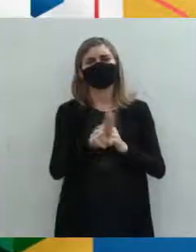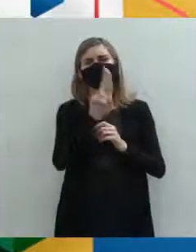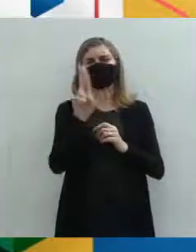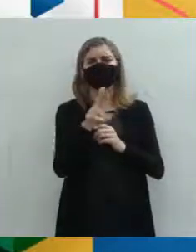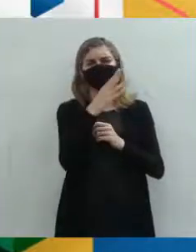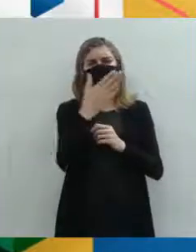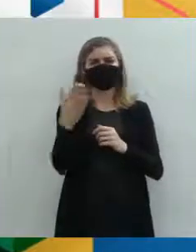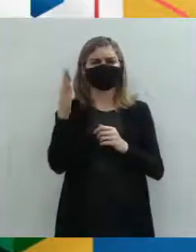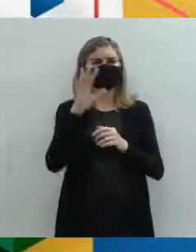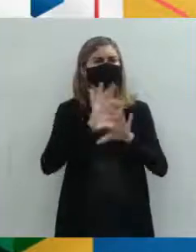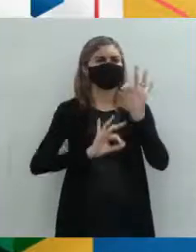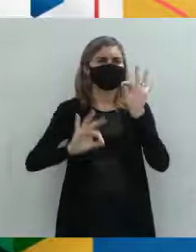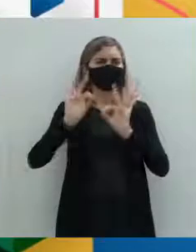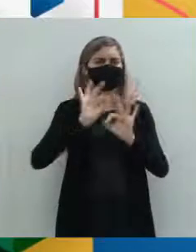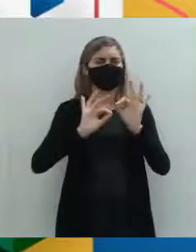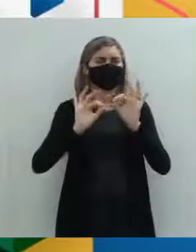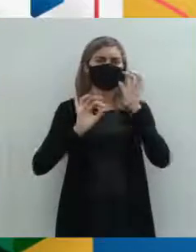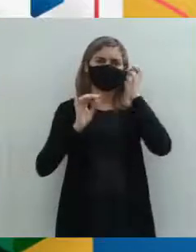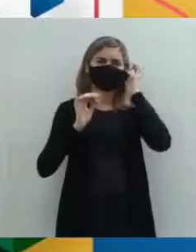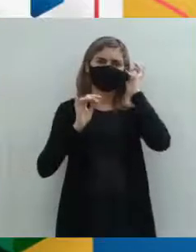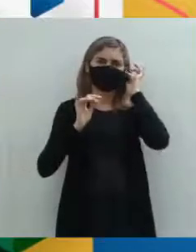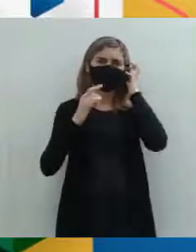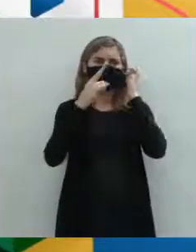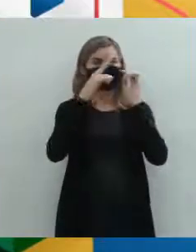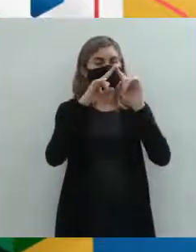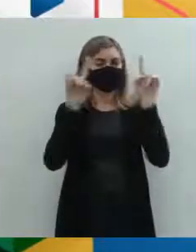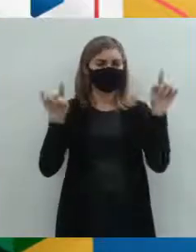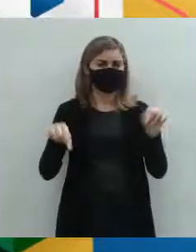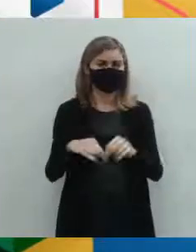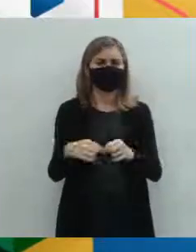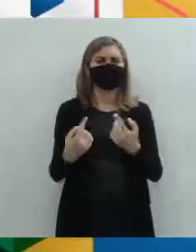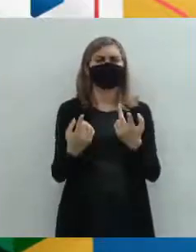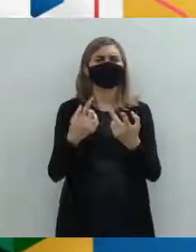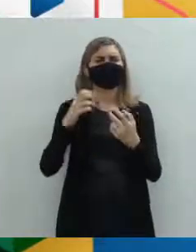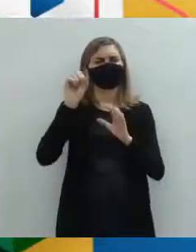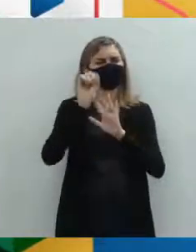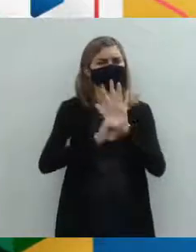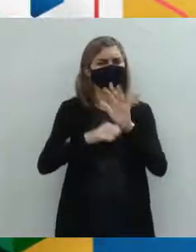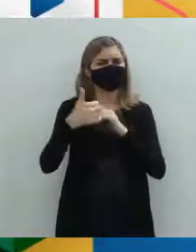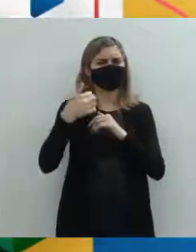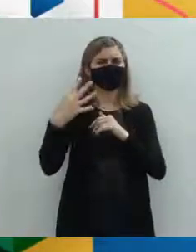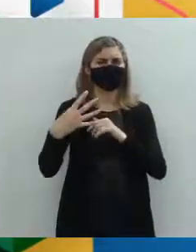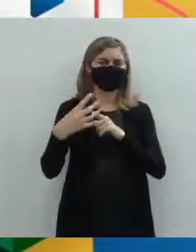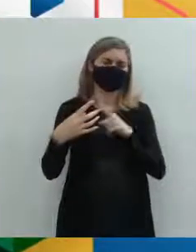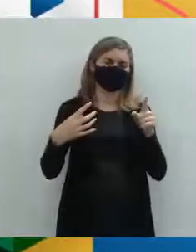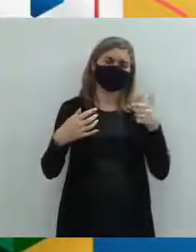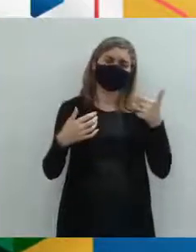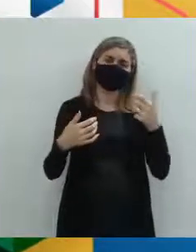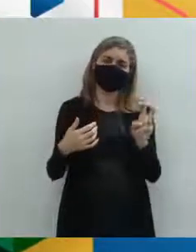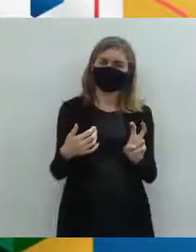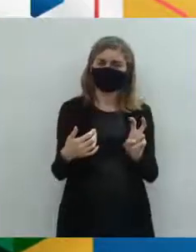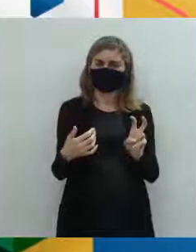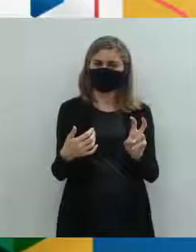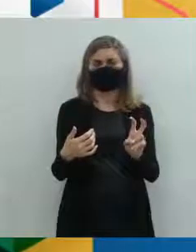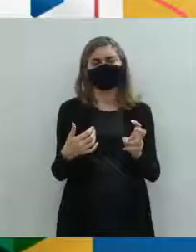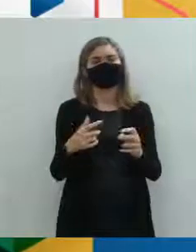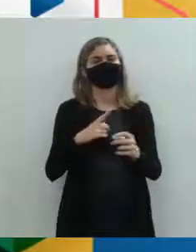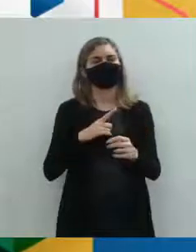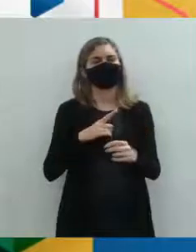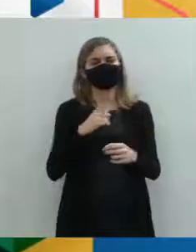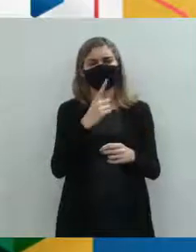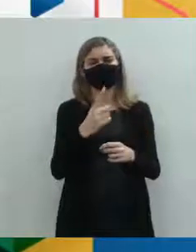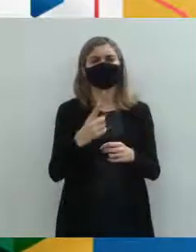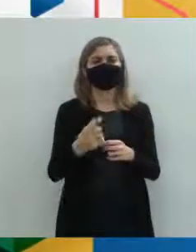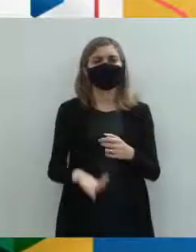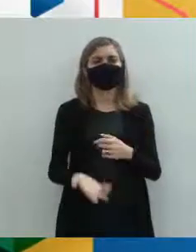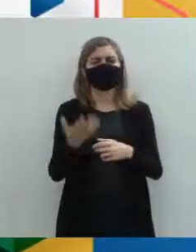utilizar desses meios de perspectiva, tá? Isso vai acontecer no Renascimento, do século XIV ao século XV, e o